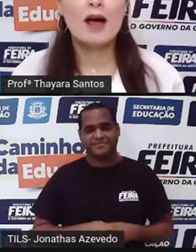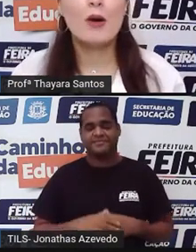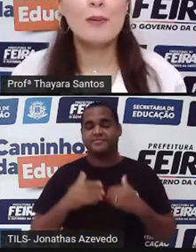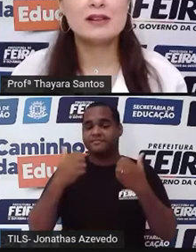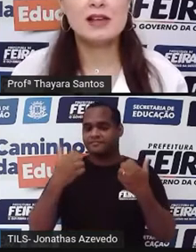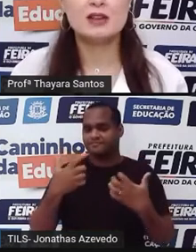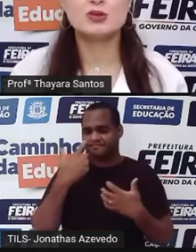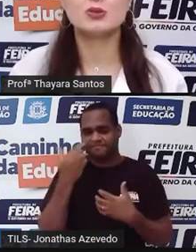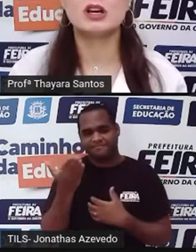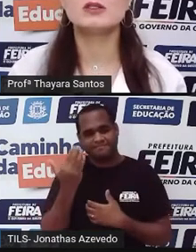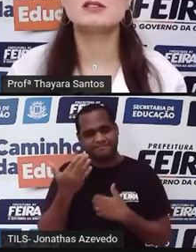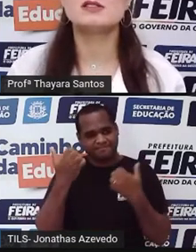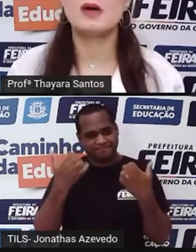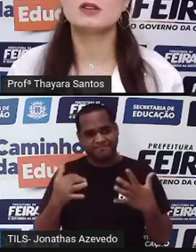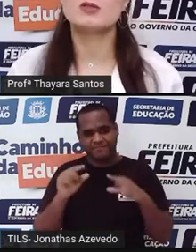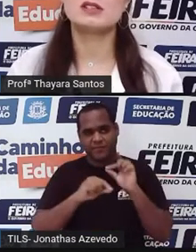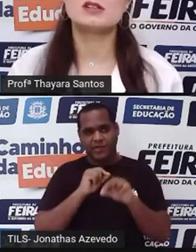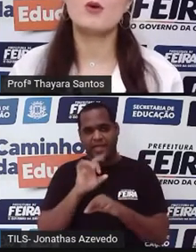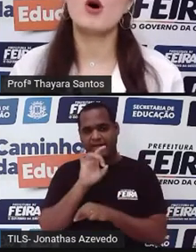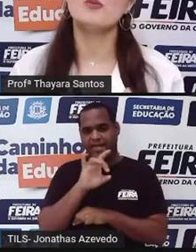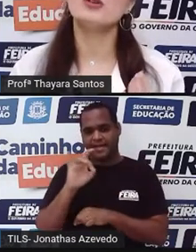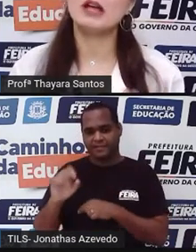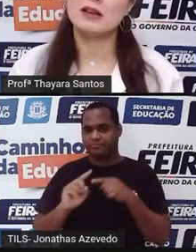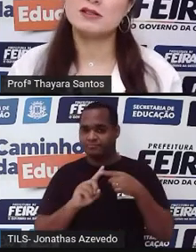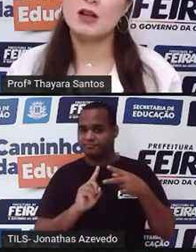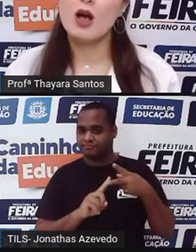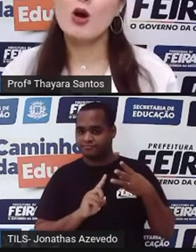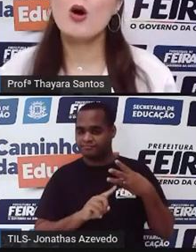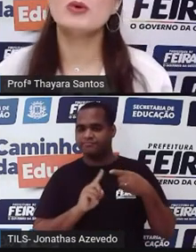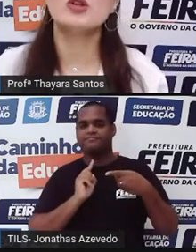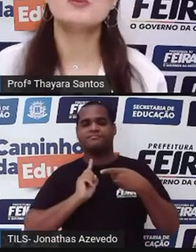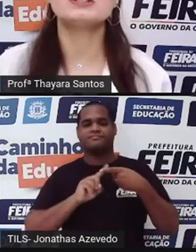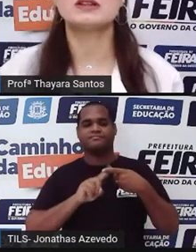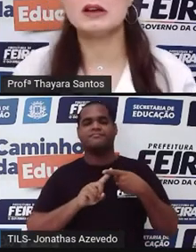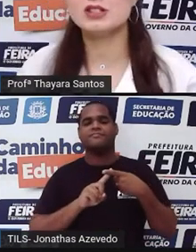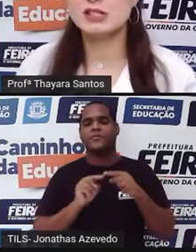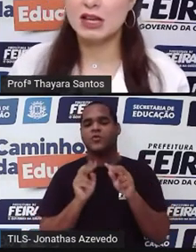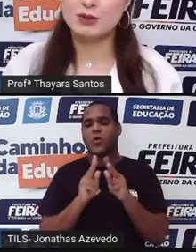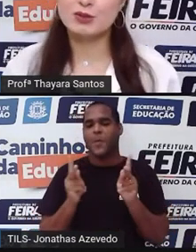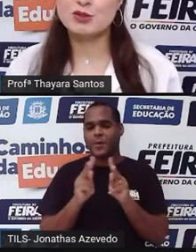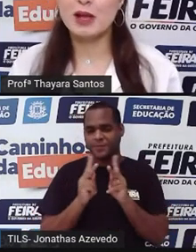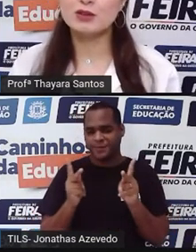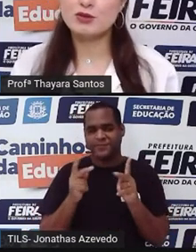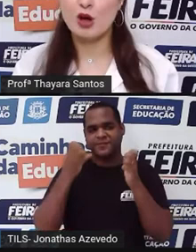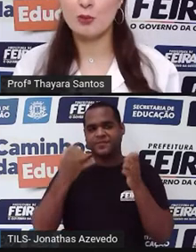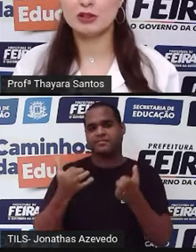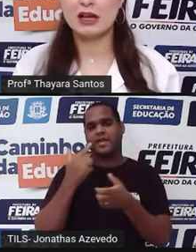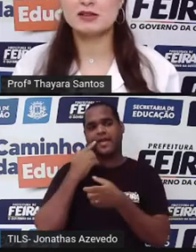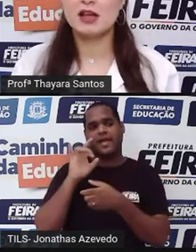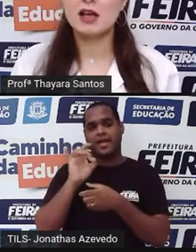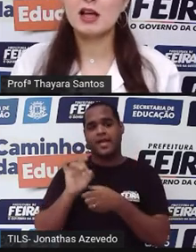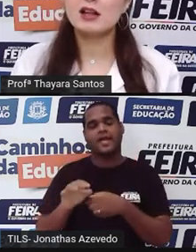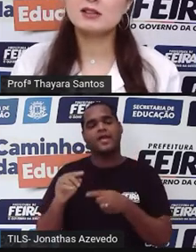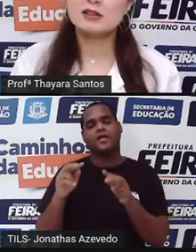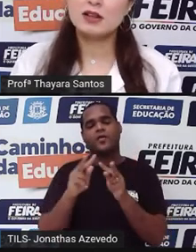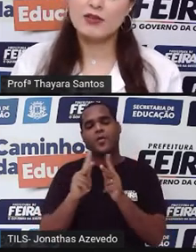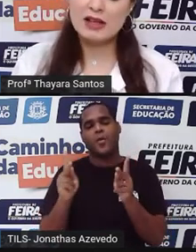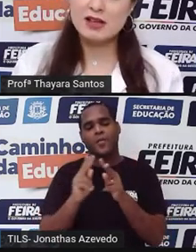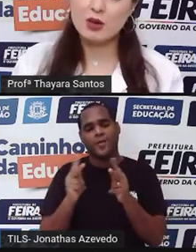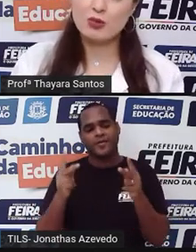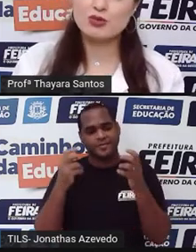Bom vamos lá começar a estudando esses métodos que são hormonais como o nome já tá dizendo nos métodos hormonais